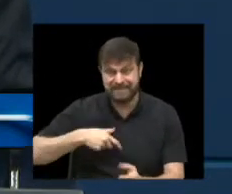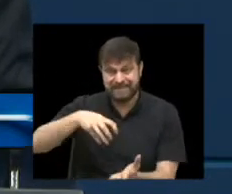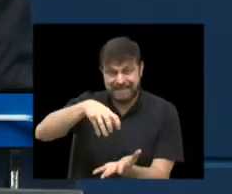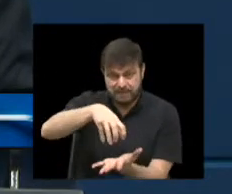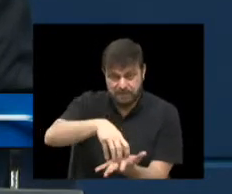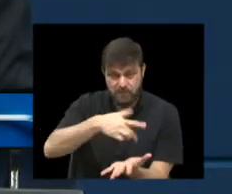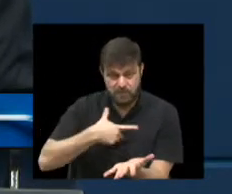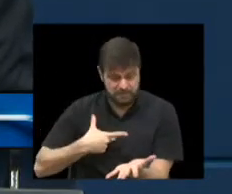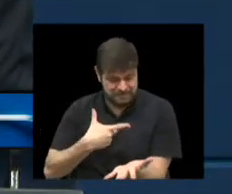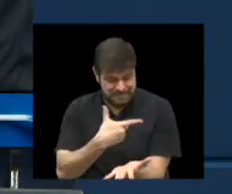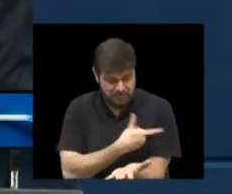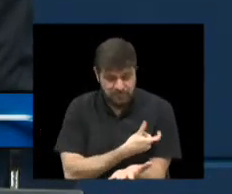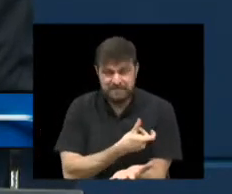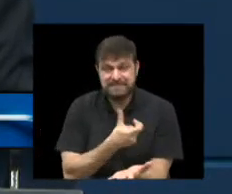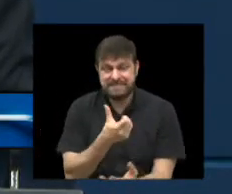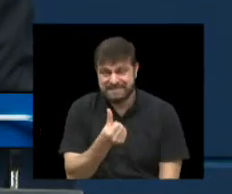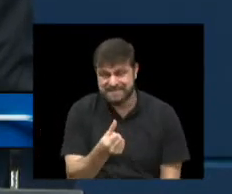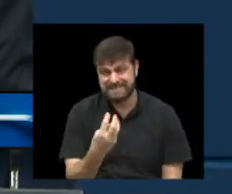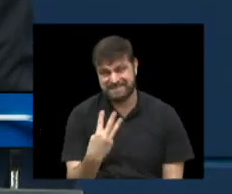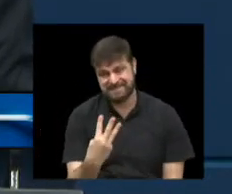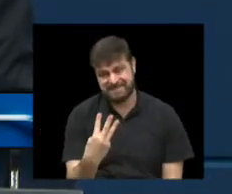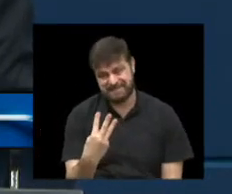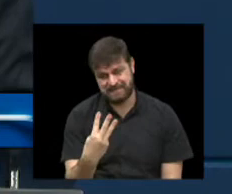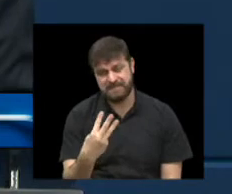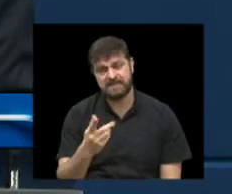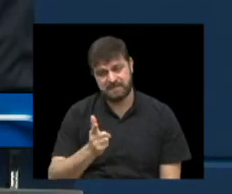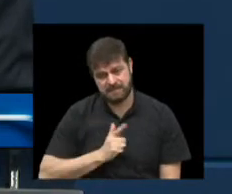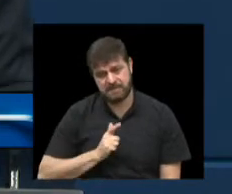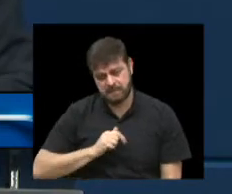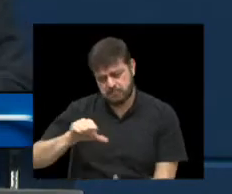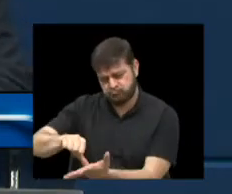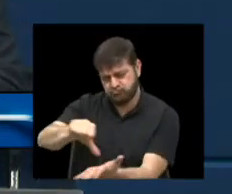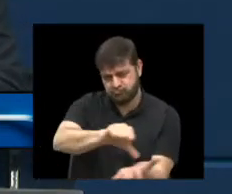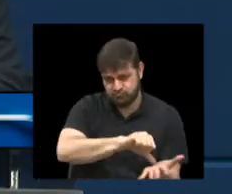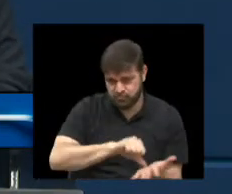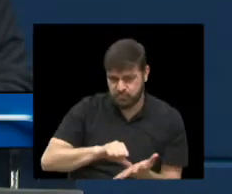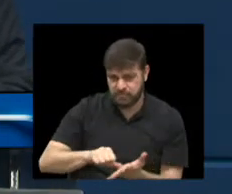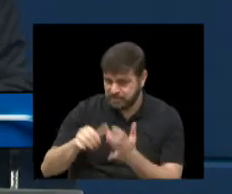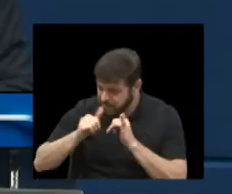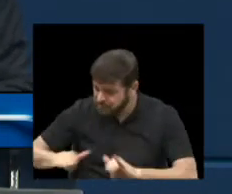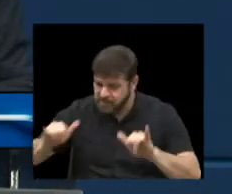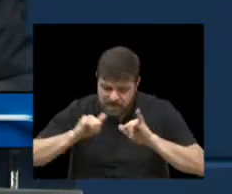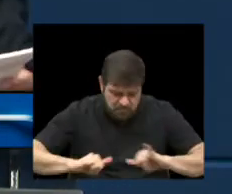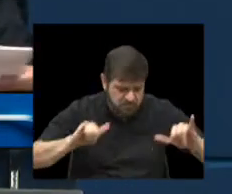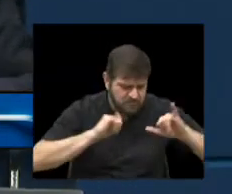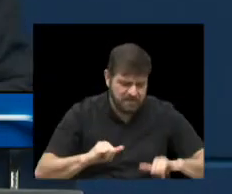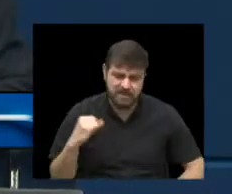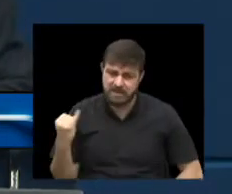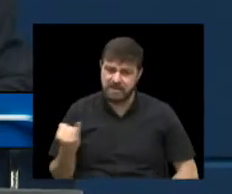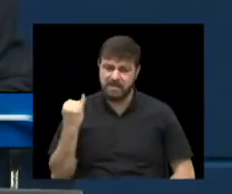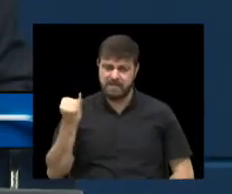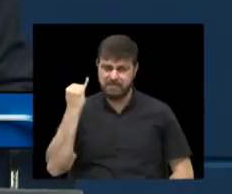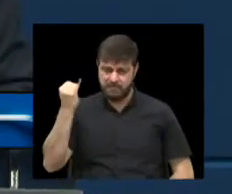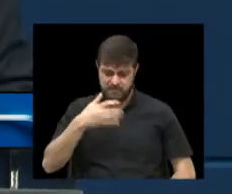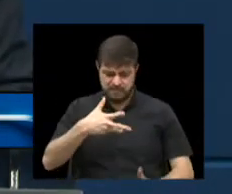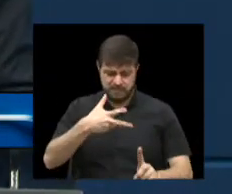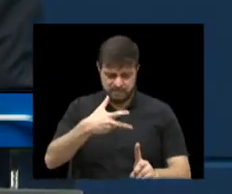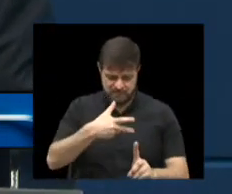de Campinas. Fale com seus familiares e vizinhos, vamos divulgar essa importante